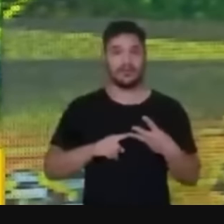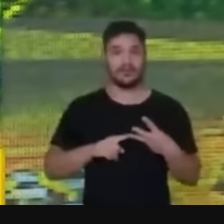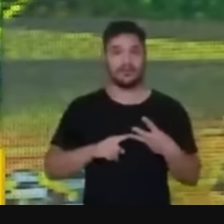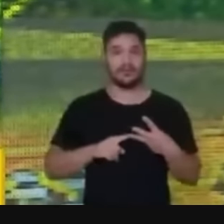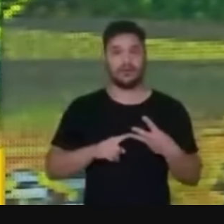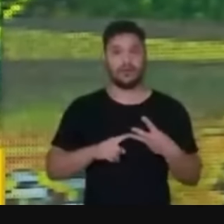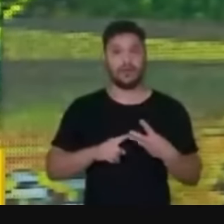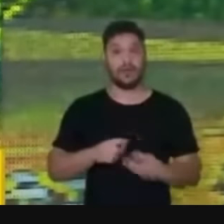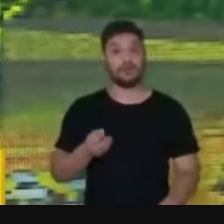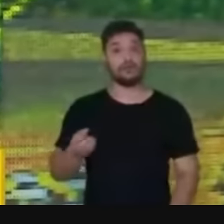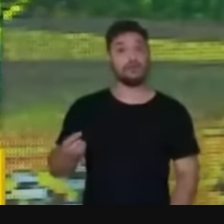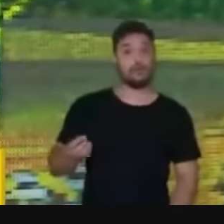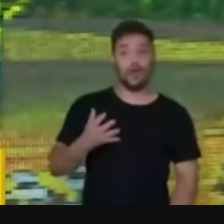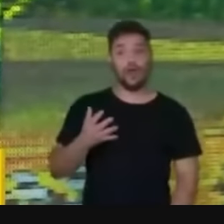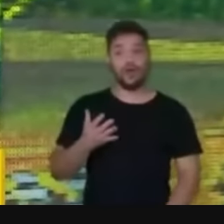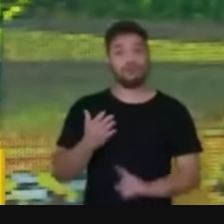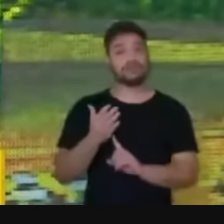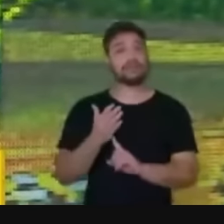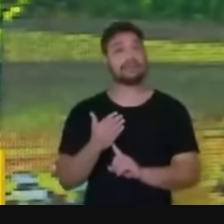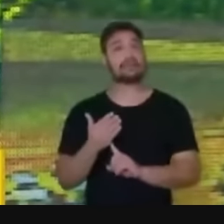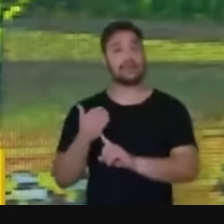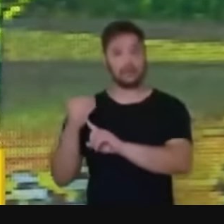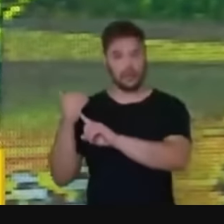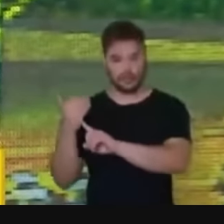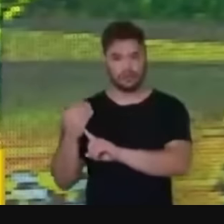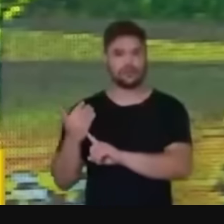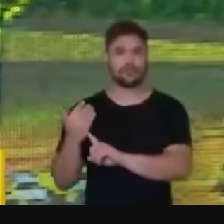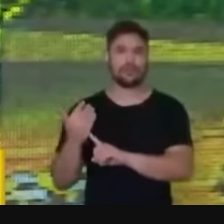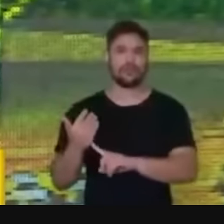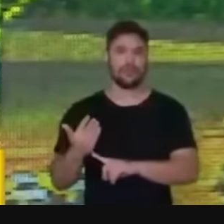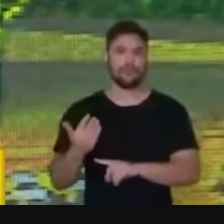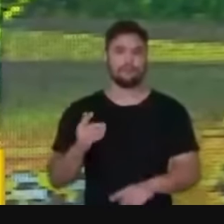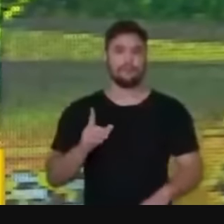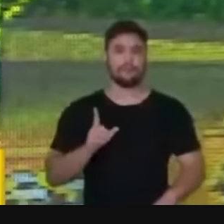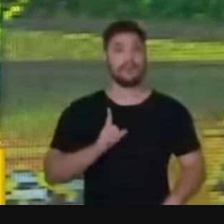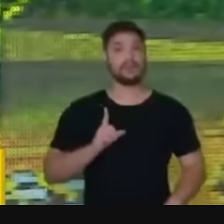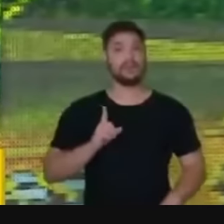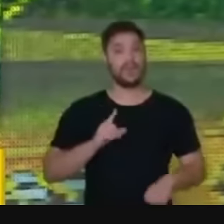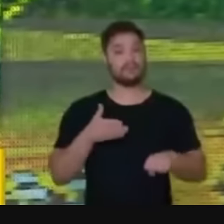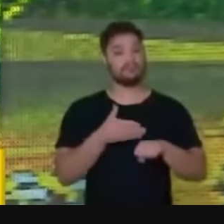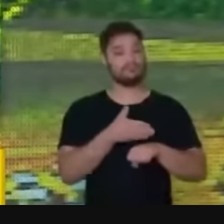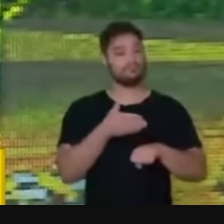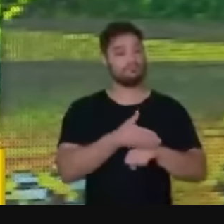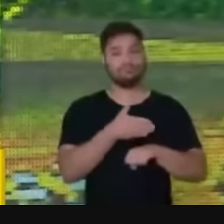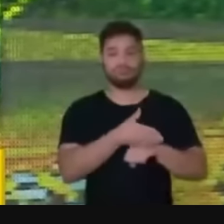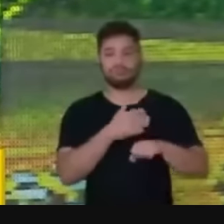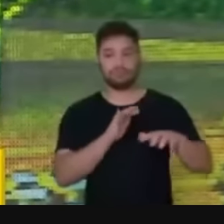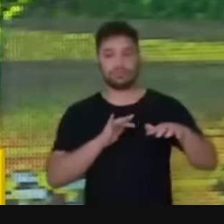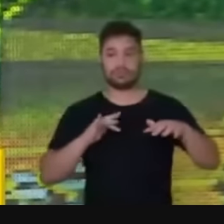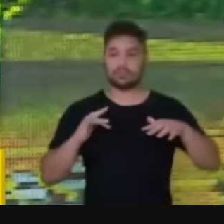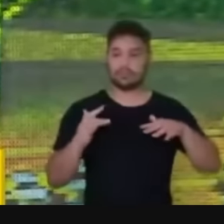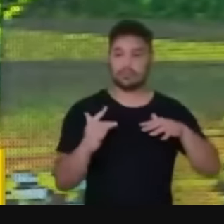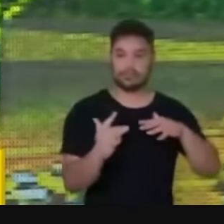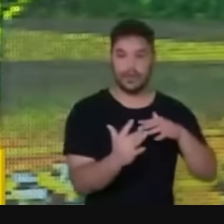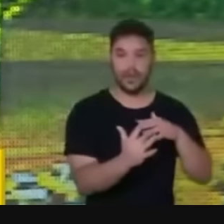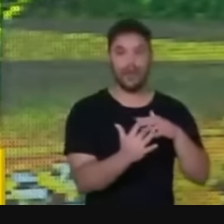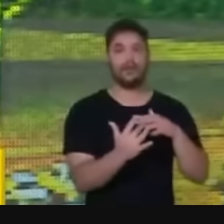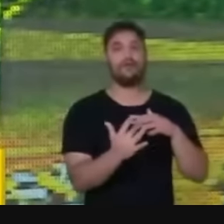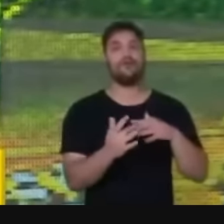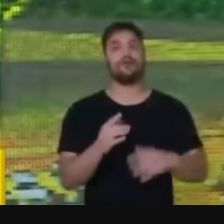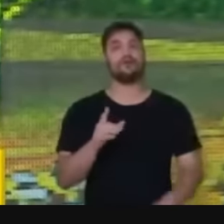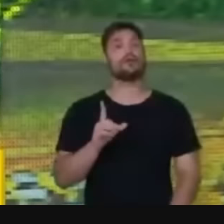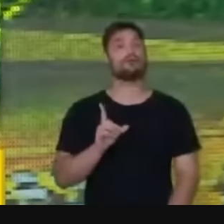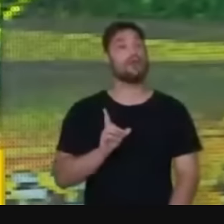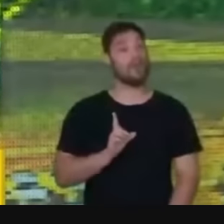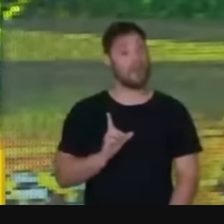recentes inovações em tecnologia de informação, o acesso universal às redes sociais, com o